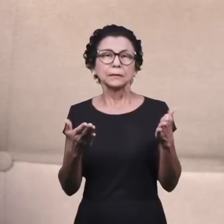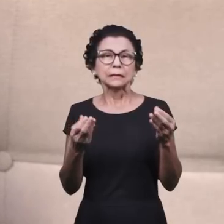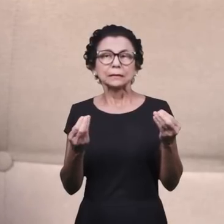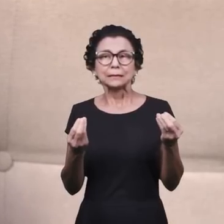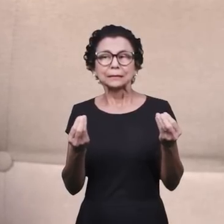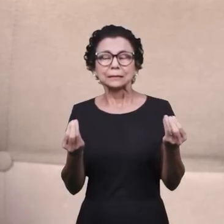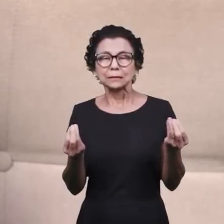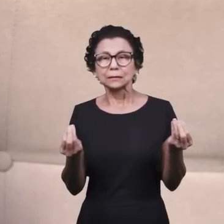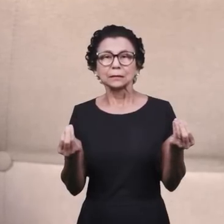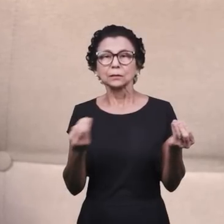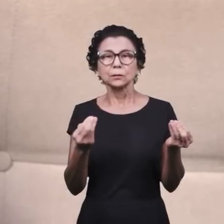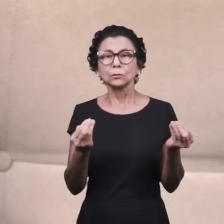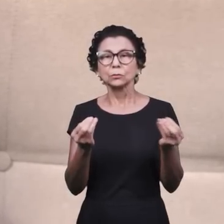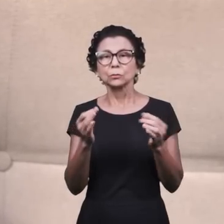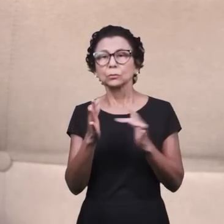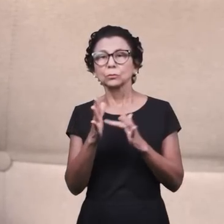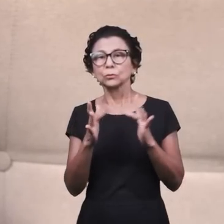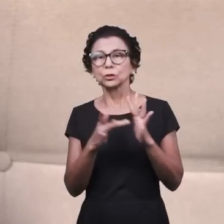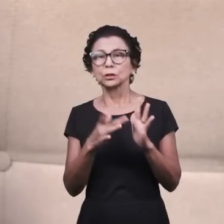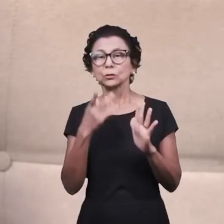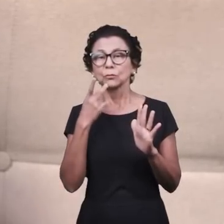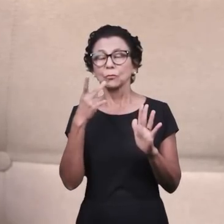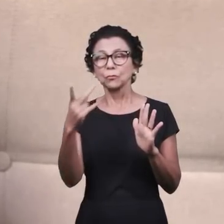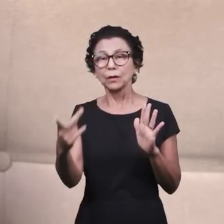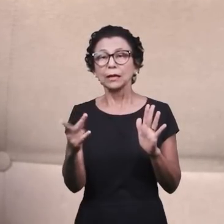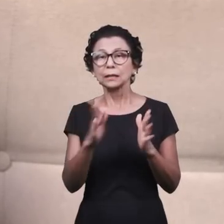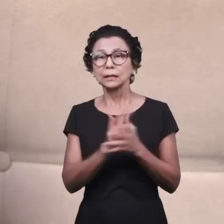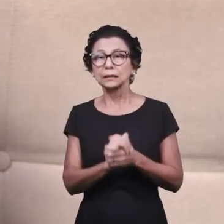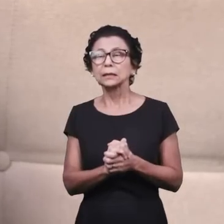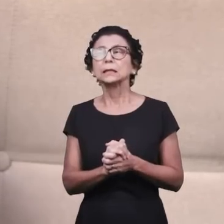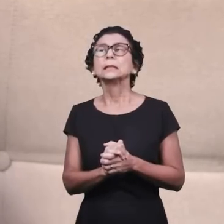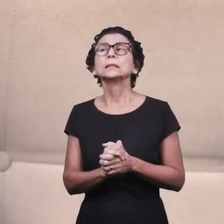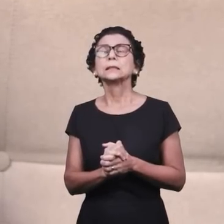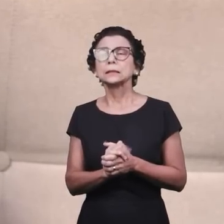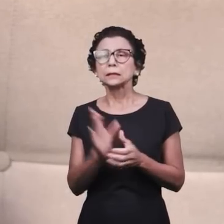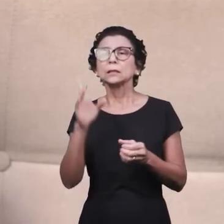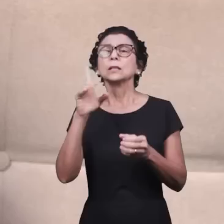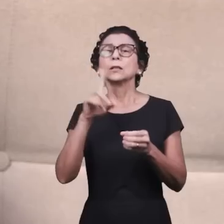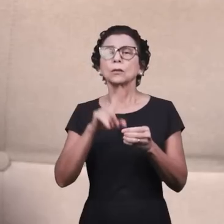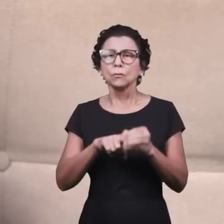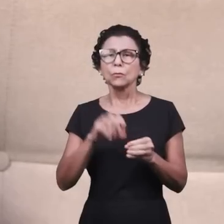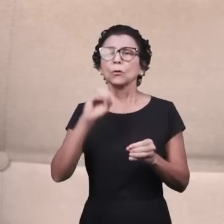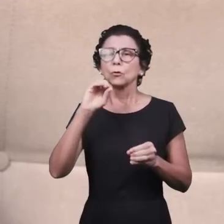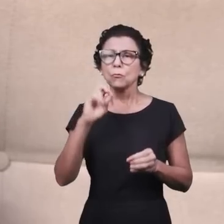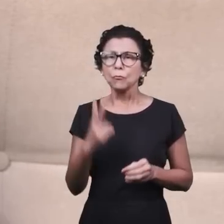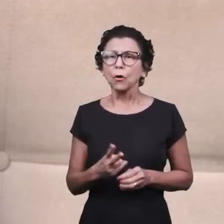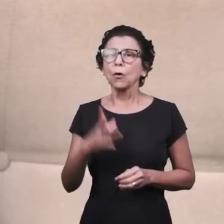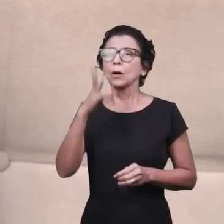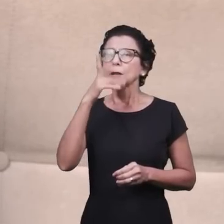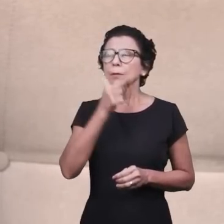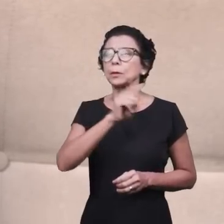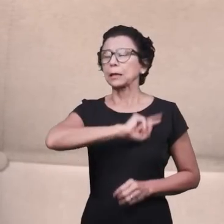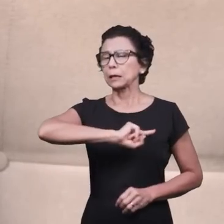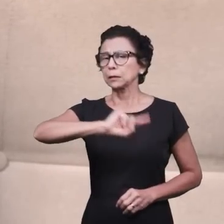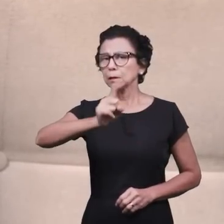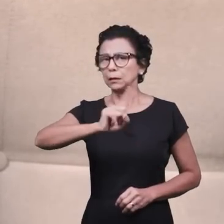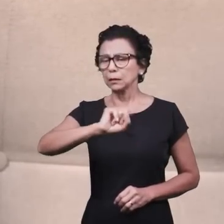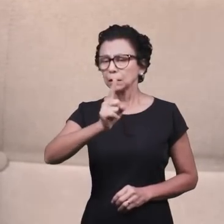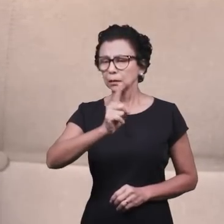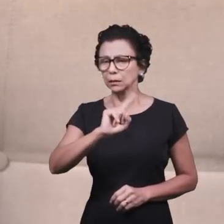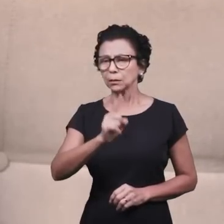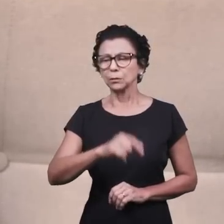essa fala do Senhor de que ele vem sem demora se impõe. Porque se nós formos entrar no livro de